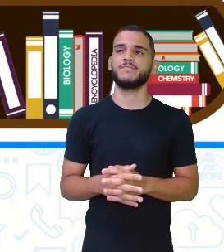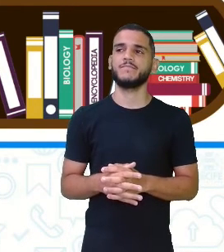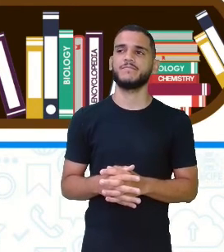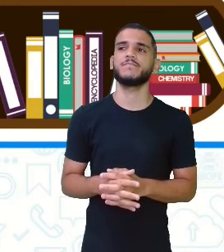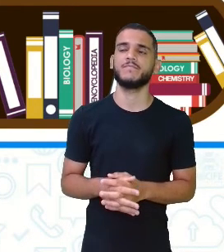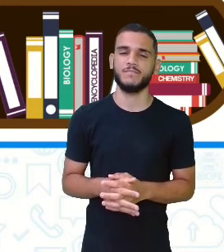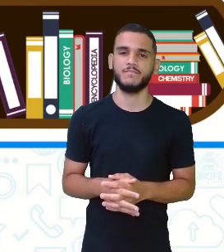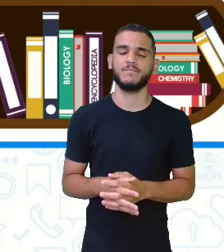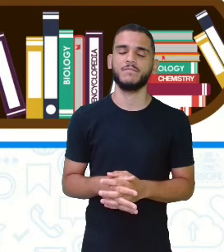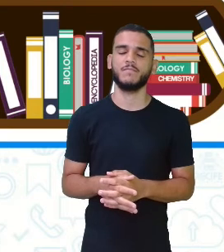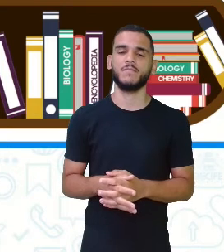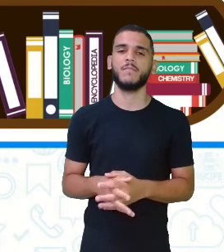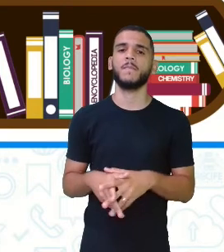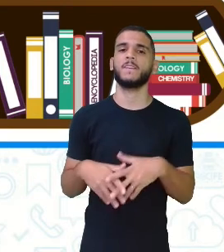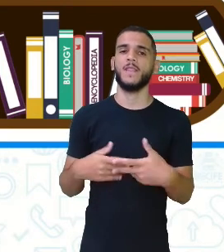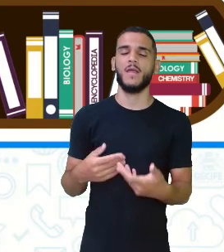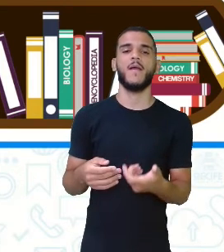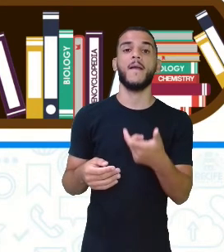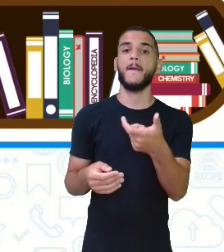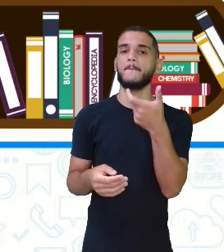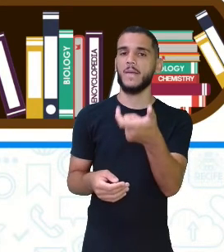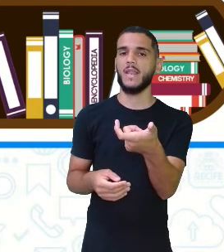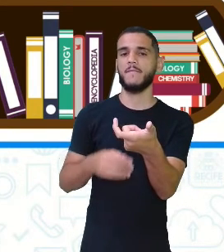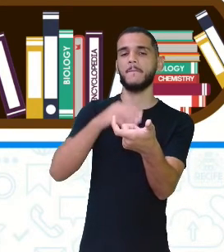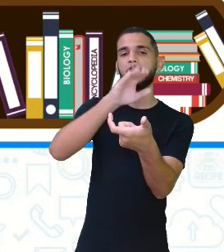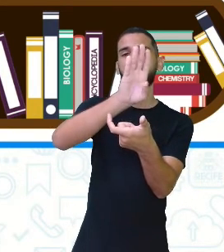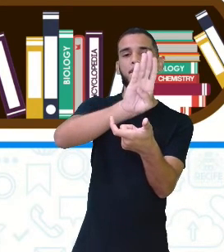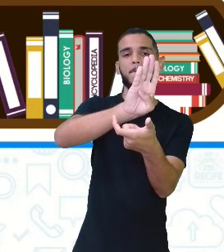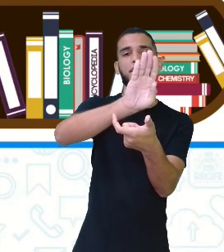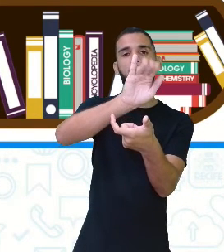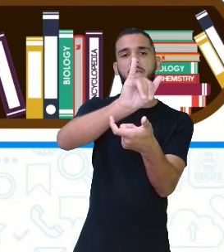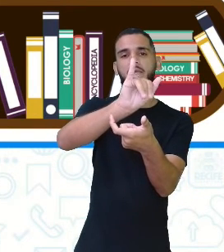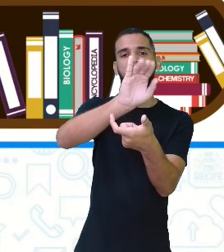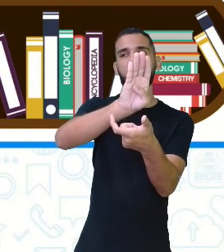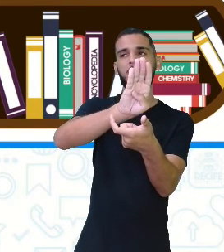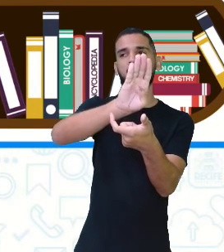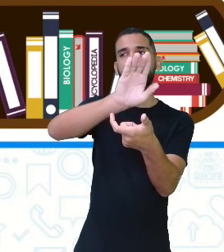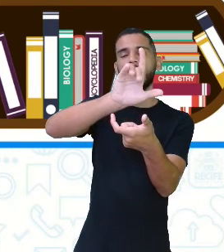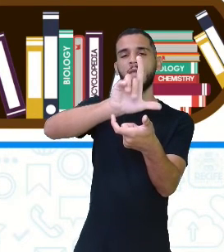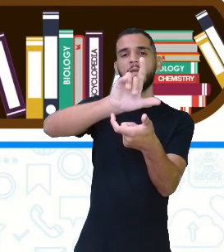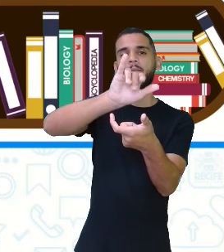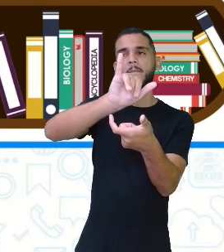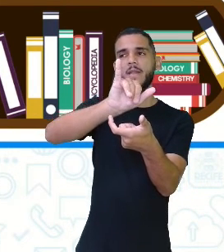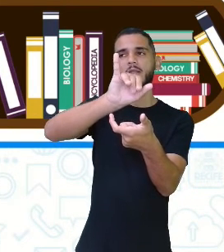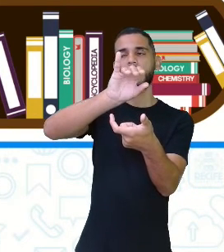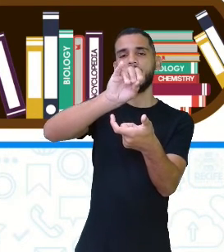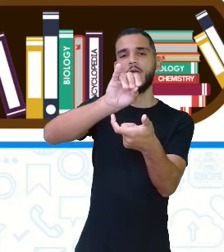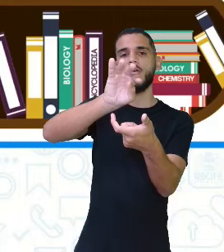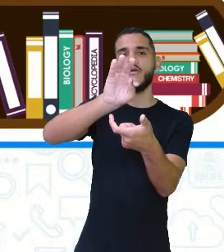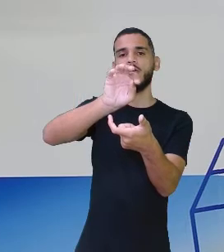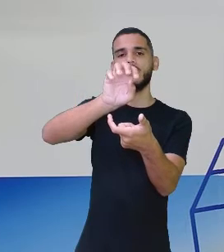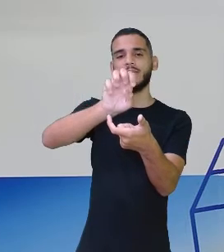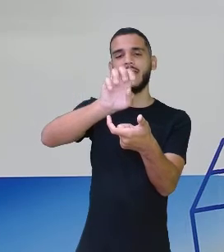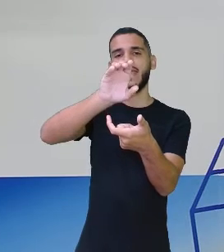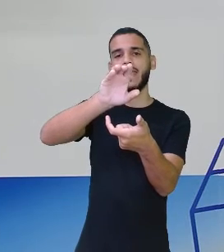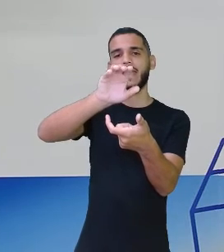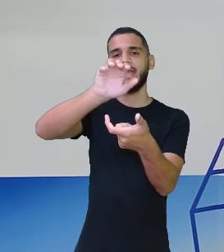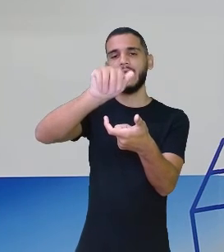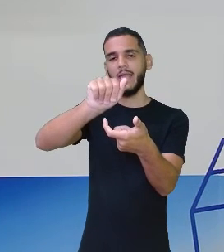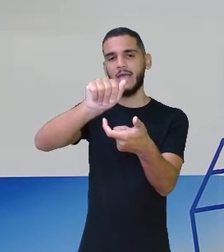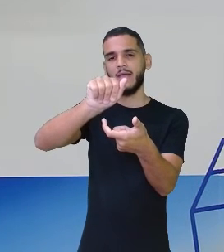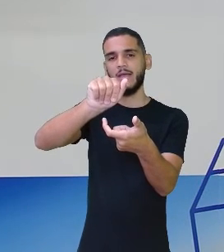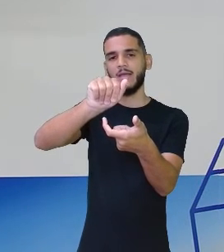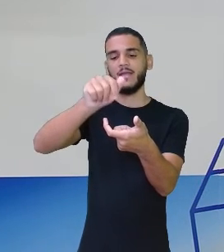biblioteca. Aqui eu já tenho uma oxítona. Beleza? Eu vou aproveitar e agradecer ao